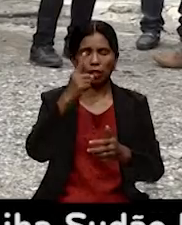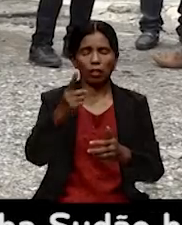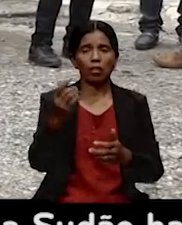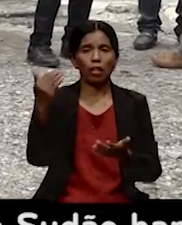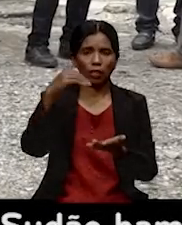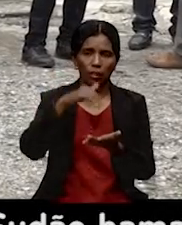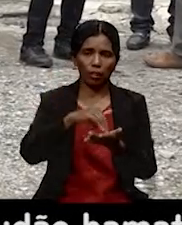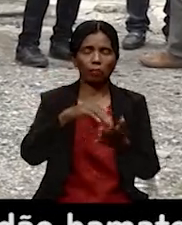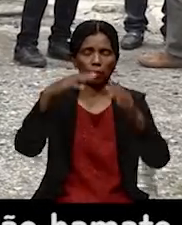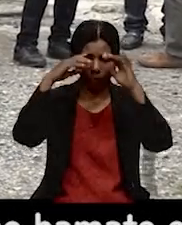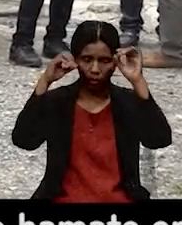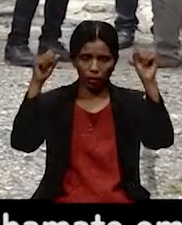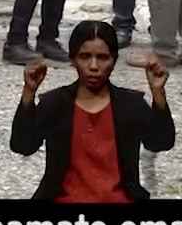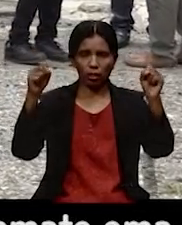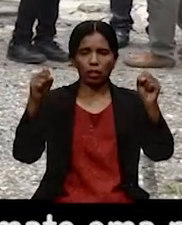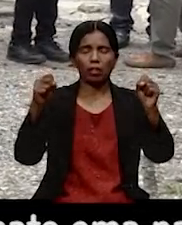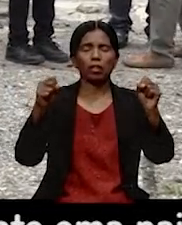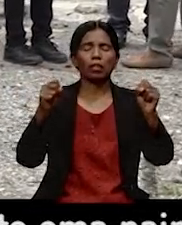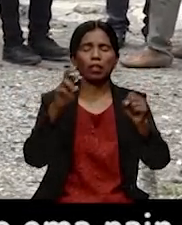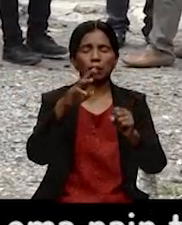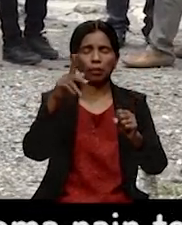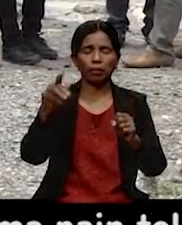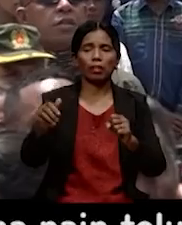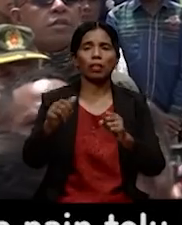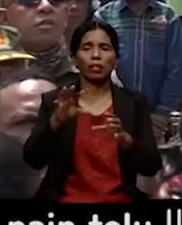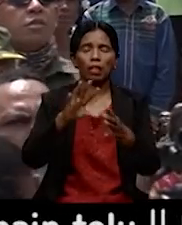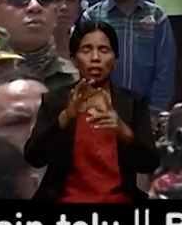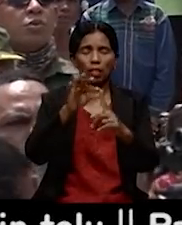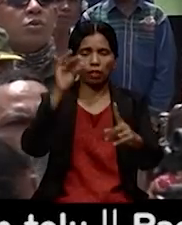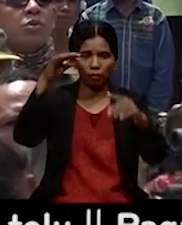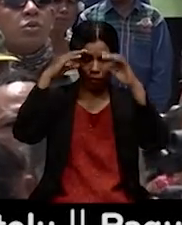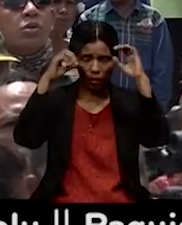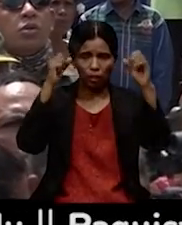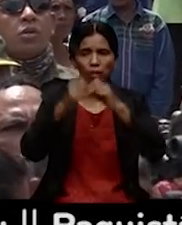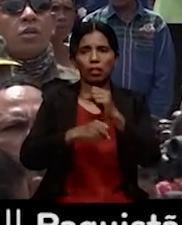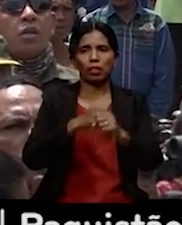ba Presidente Republika hodi kompete iha eleição presidencial tina ringrua